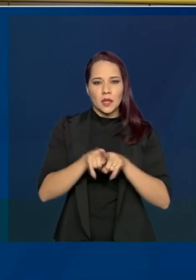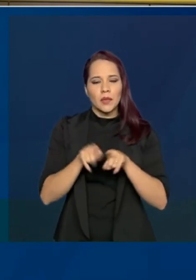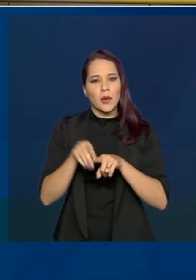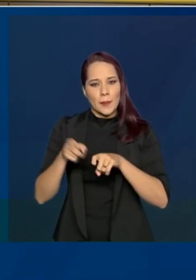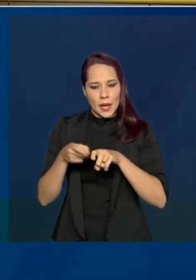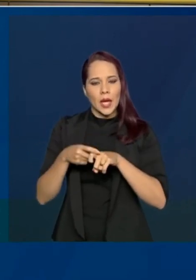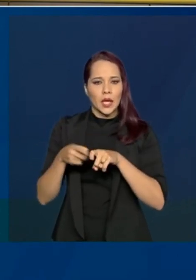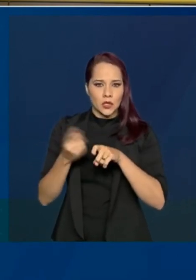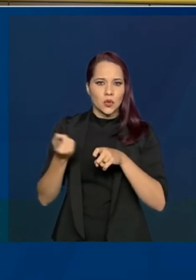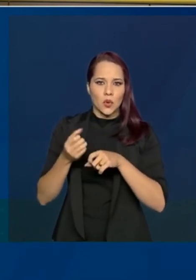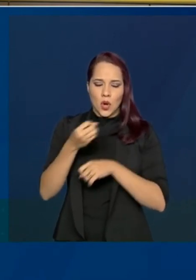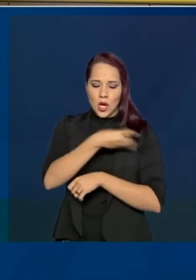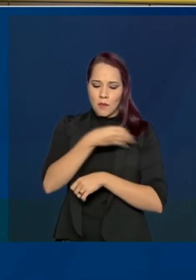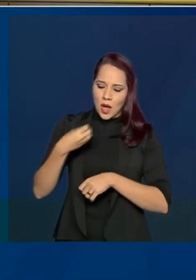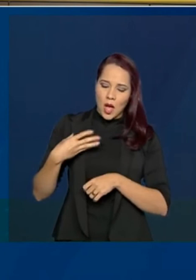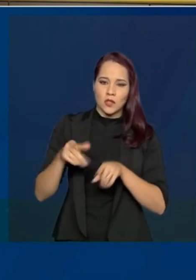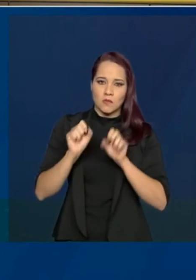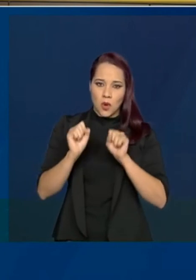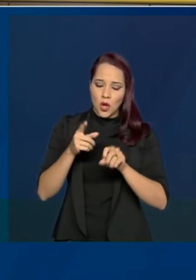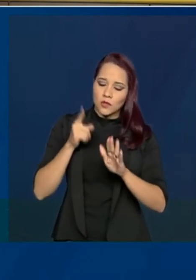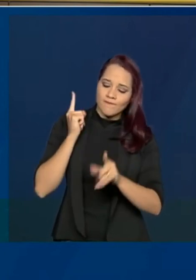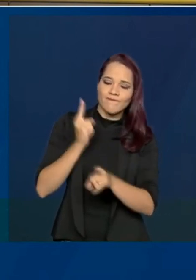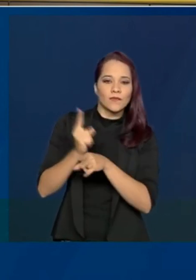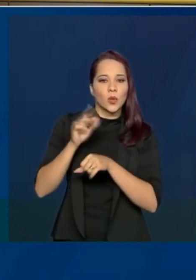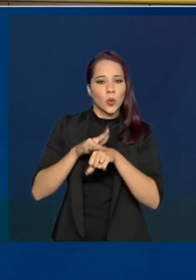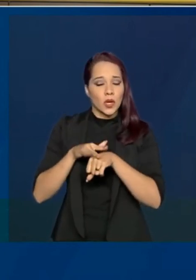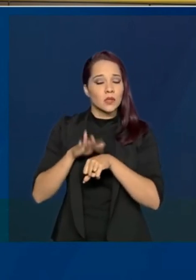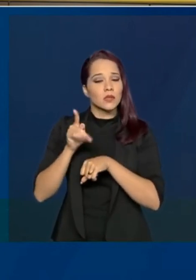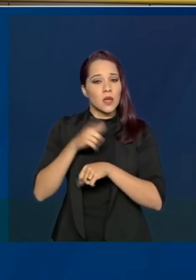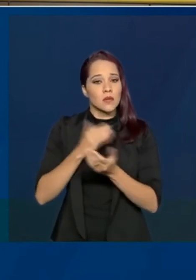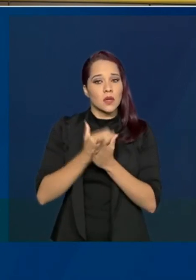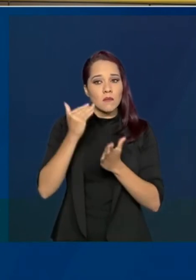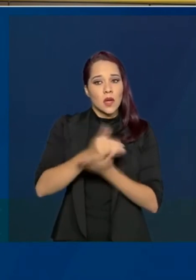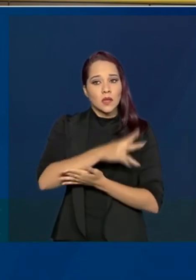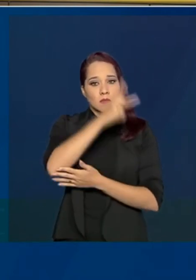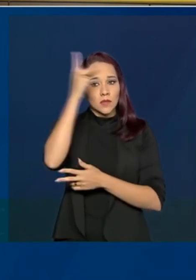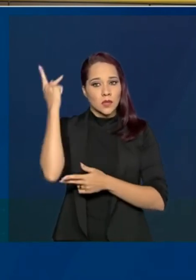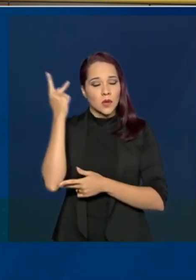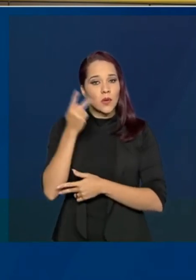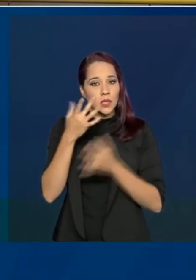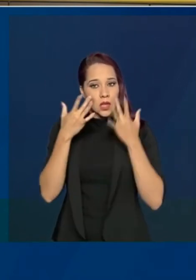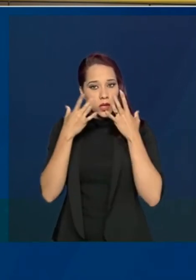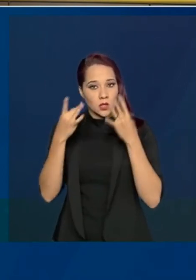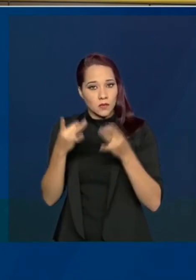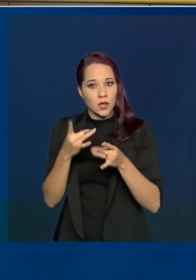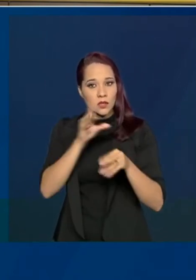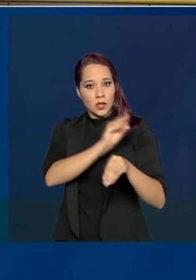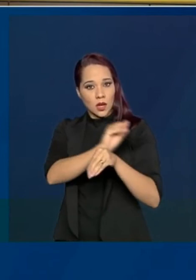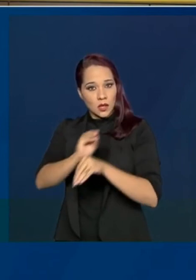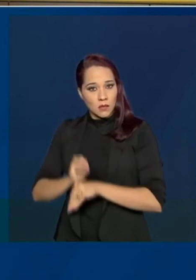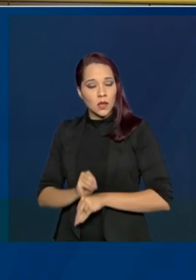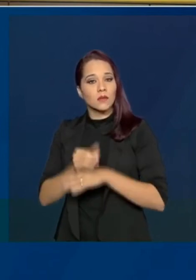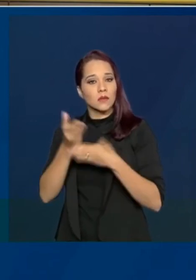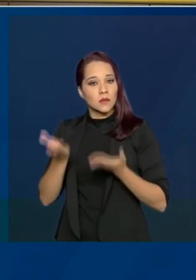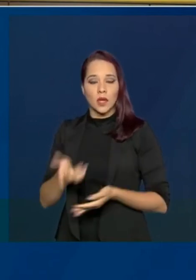clínico epidemiológico e clínico imagem. Isso tem refletido em mais diagnósticos, mais pessoas em atendimento, sendo tratadas, e com isso a